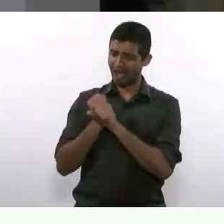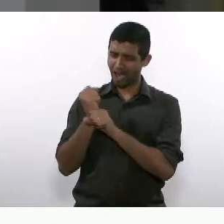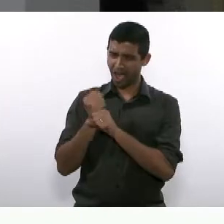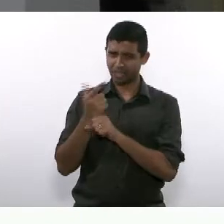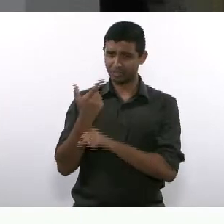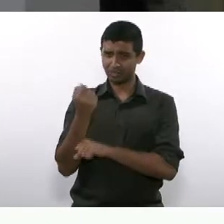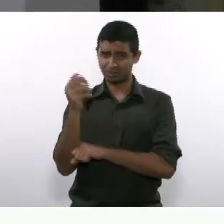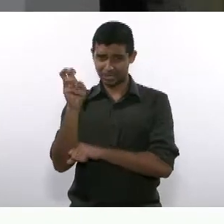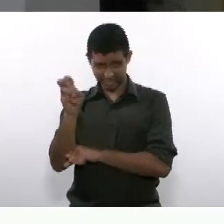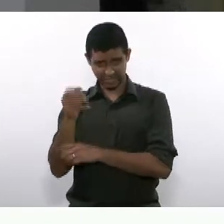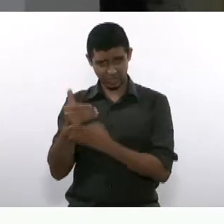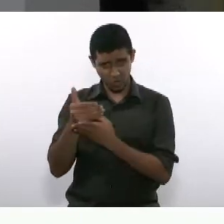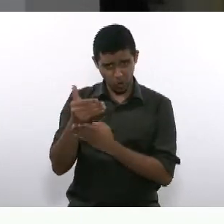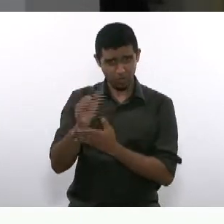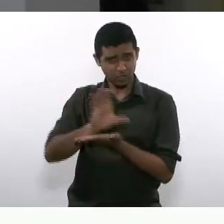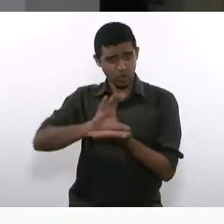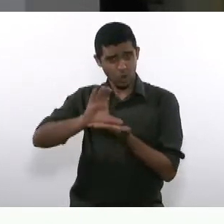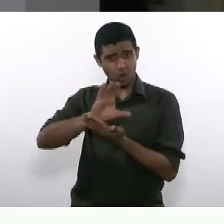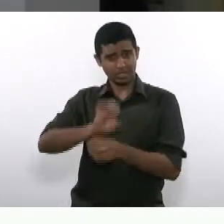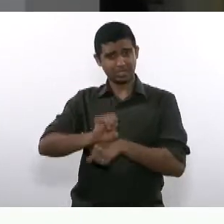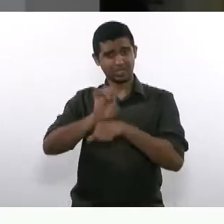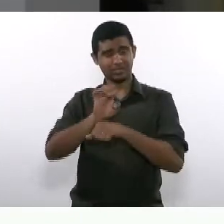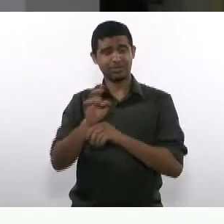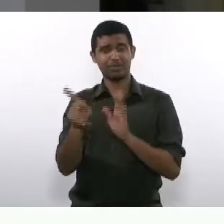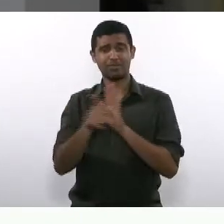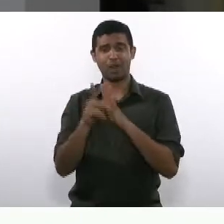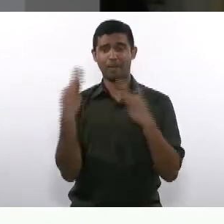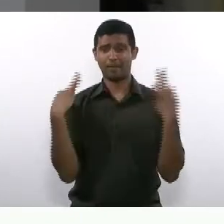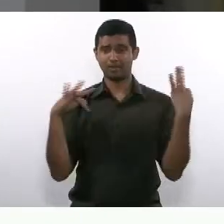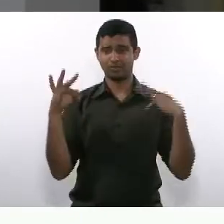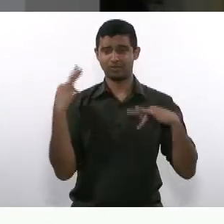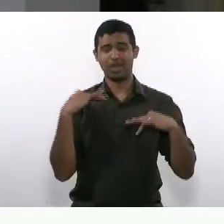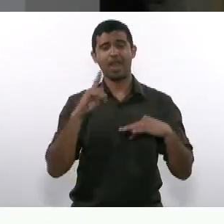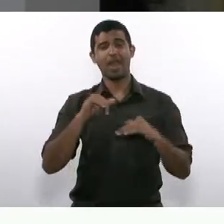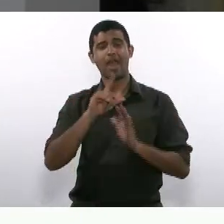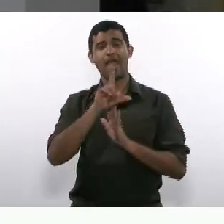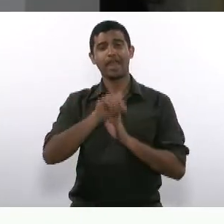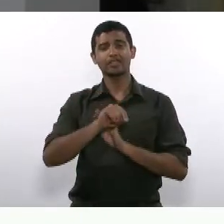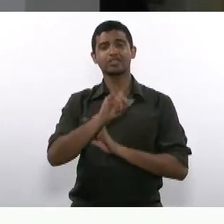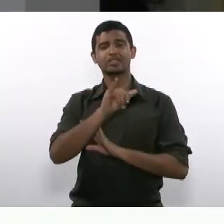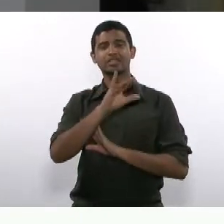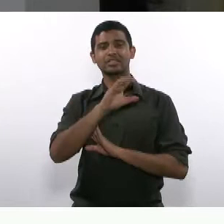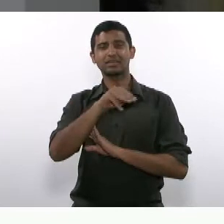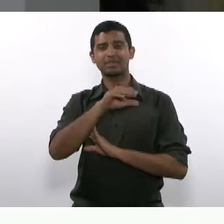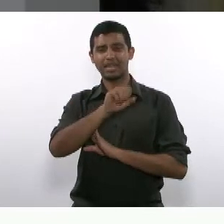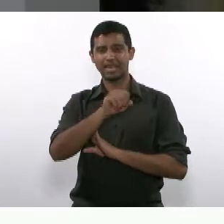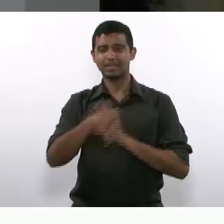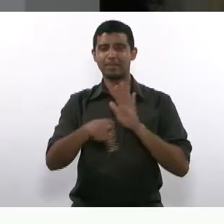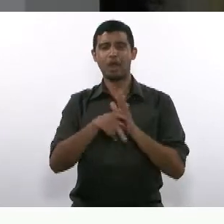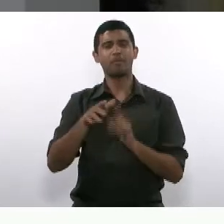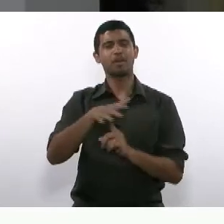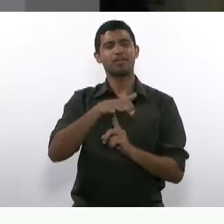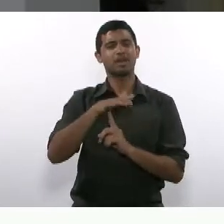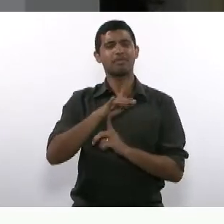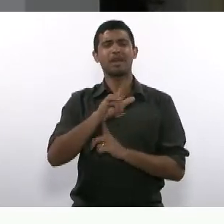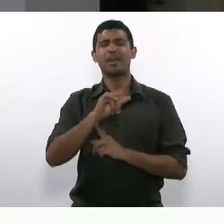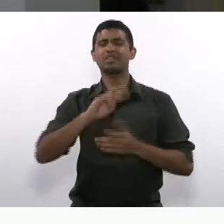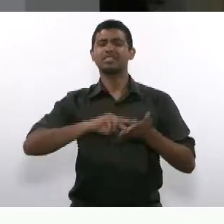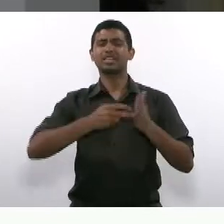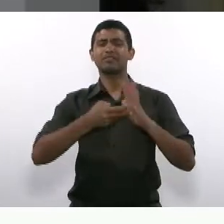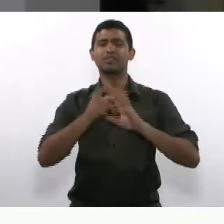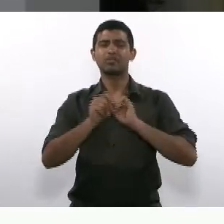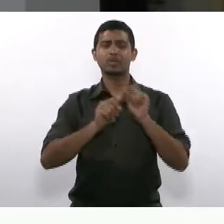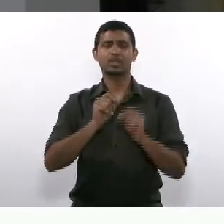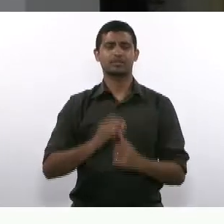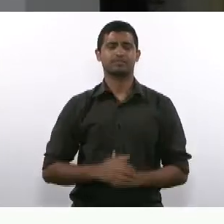2015, no Conselho Estadual de Turismo, que era a redução do ICMS para as feiras. O que quer dizer isso? Quer dizer o